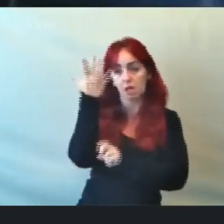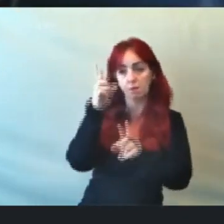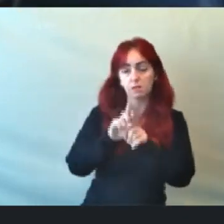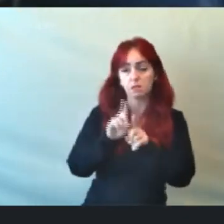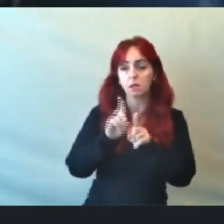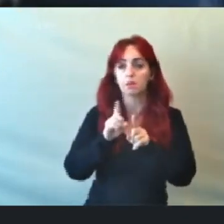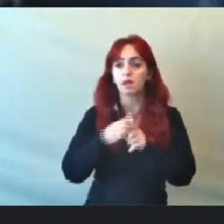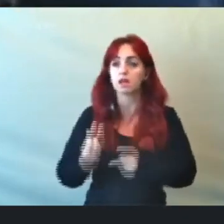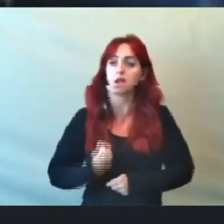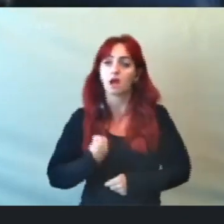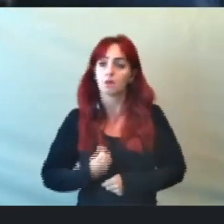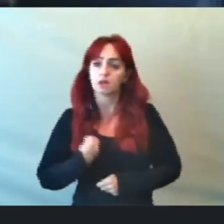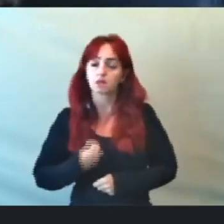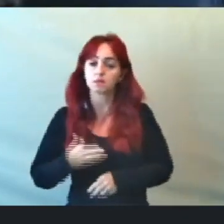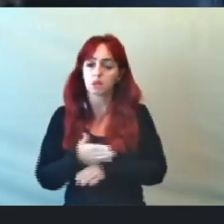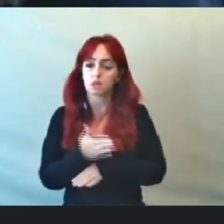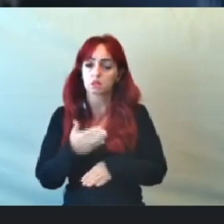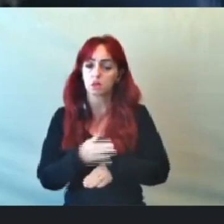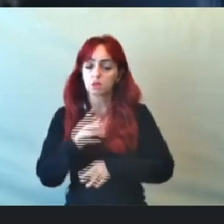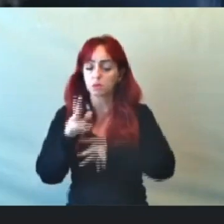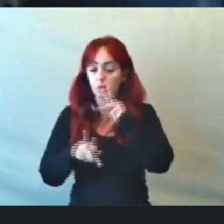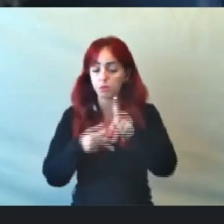sobre isso